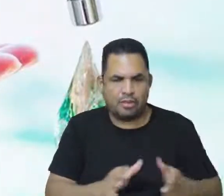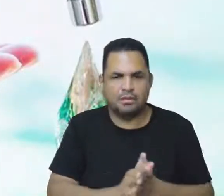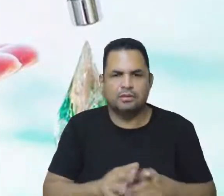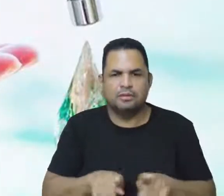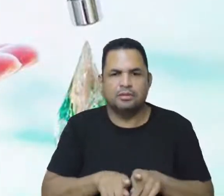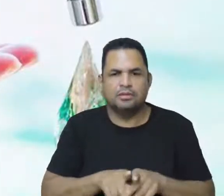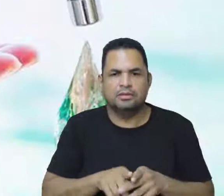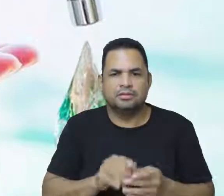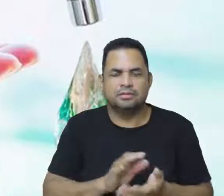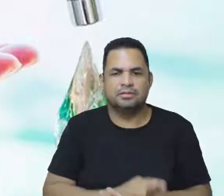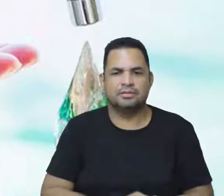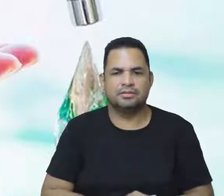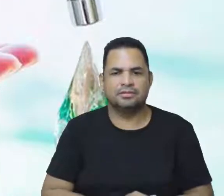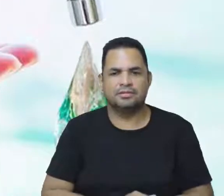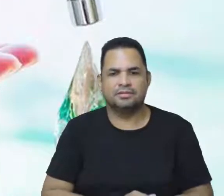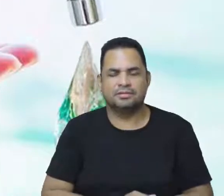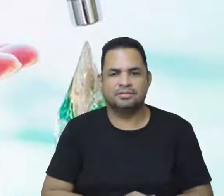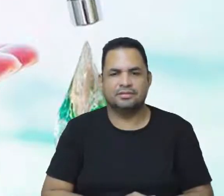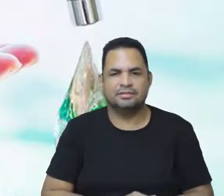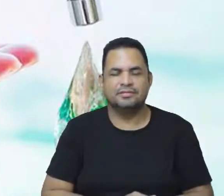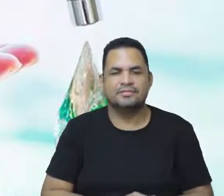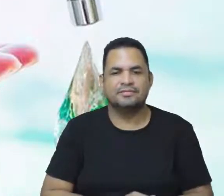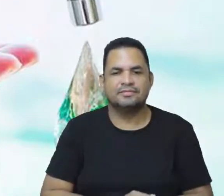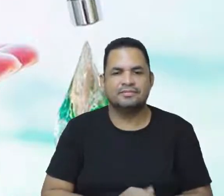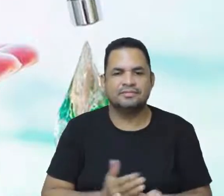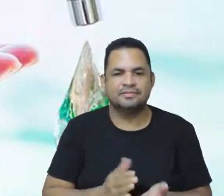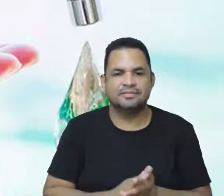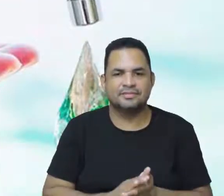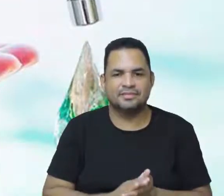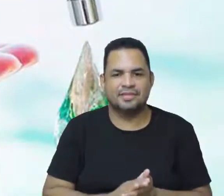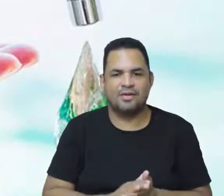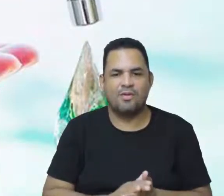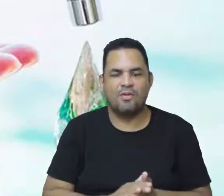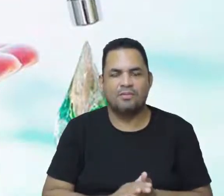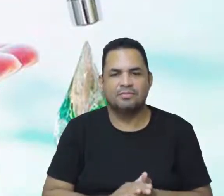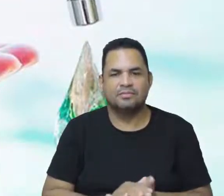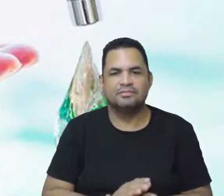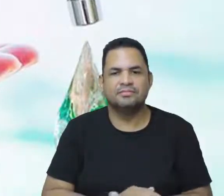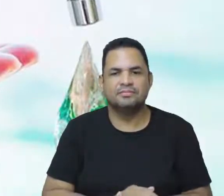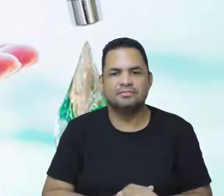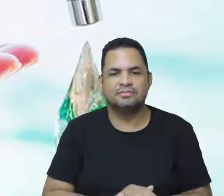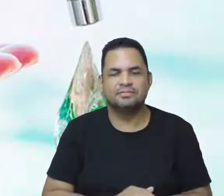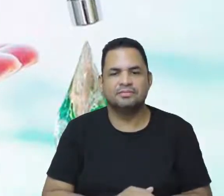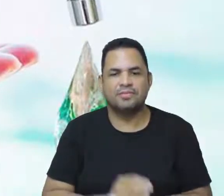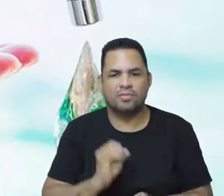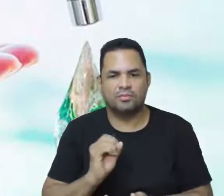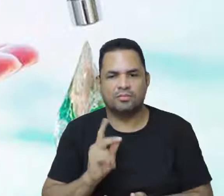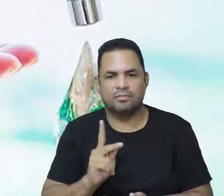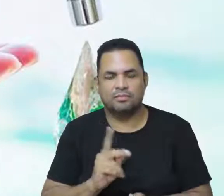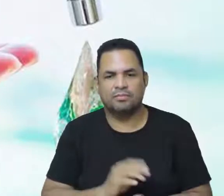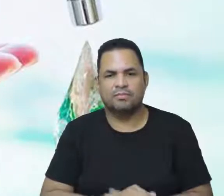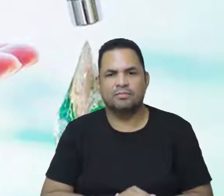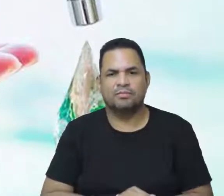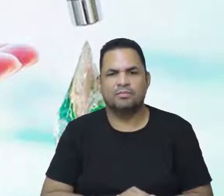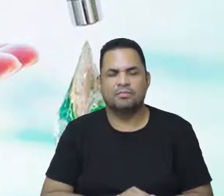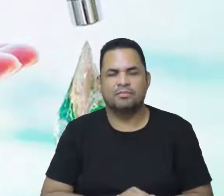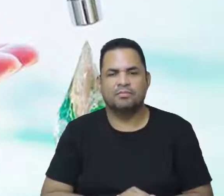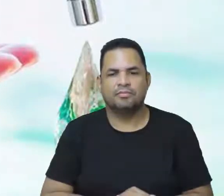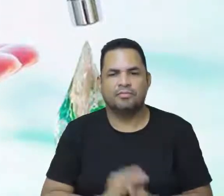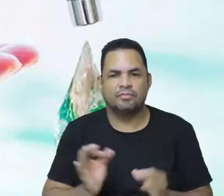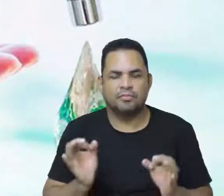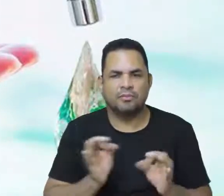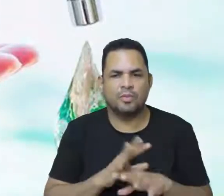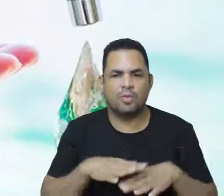Era para ficar mais rápido, né? Está movido a petróleo, mas não fica. Os bichinhos fazem morrer. Ok?